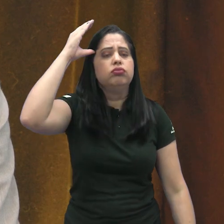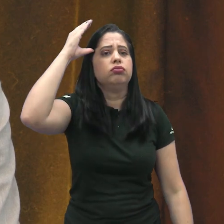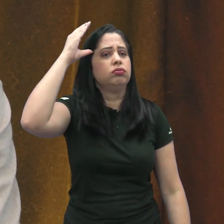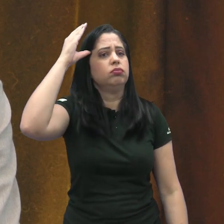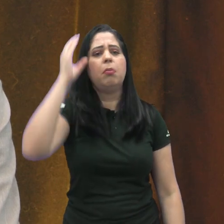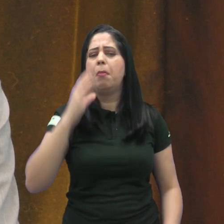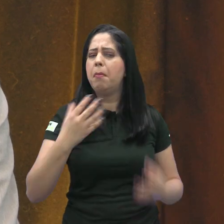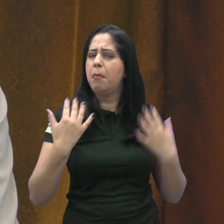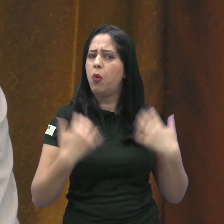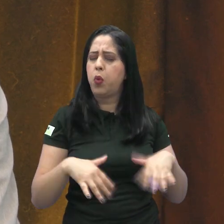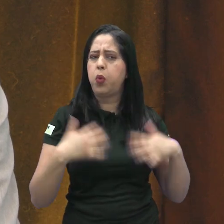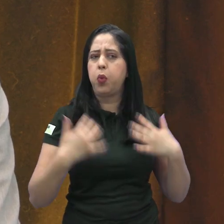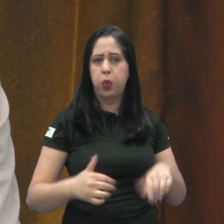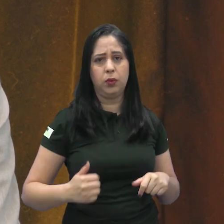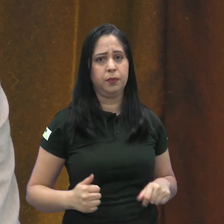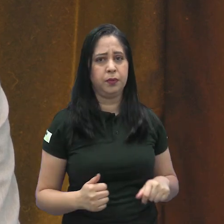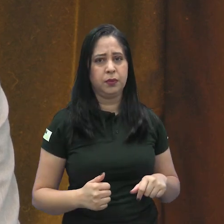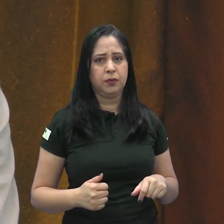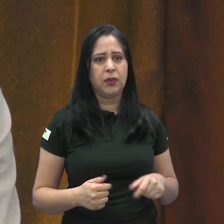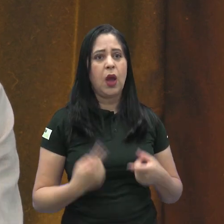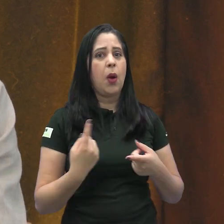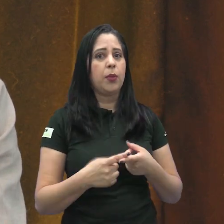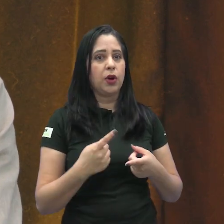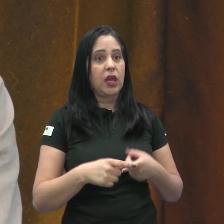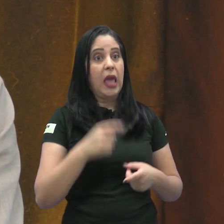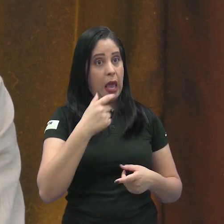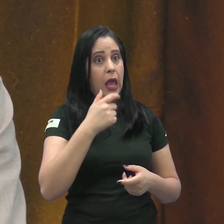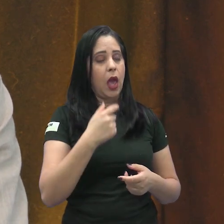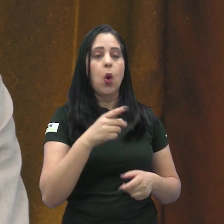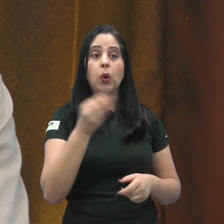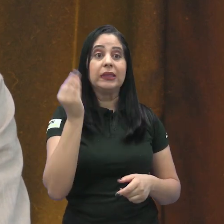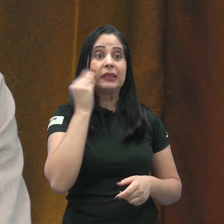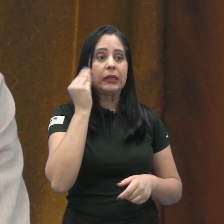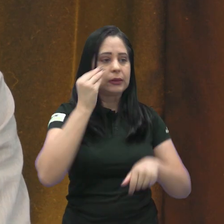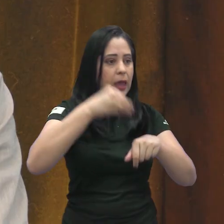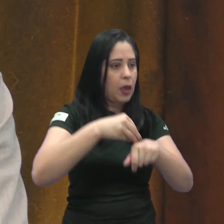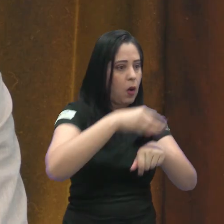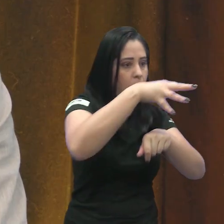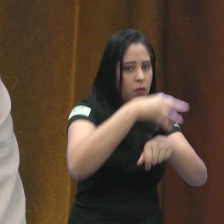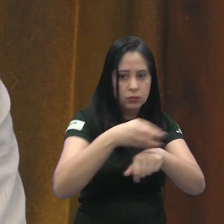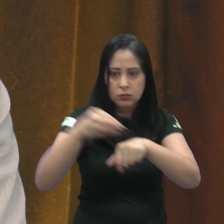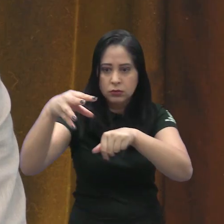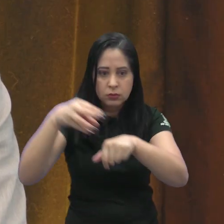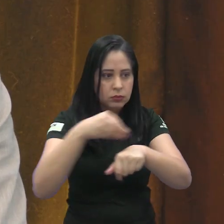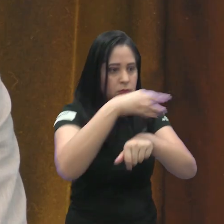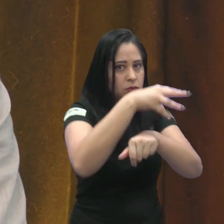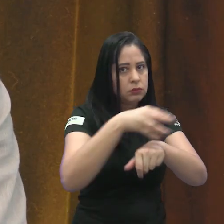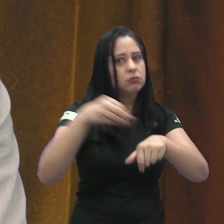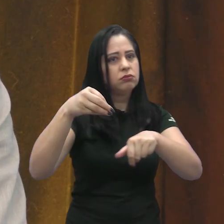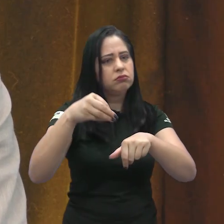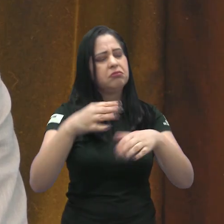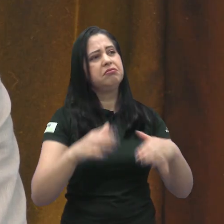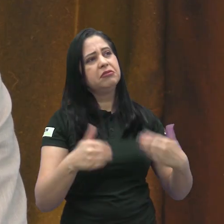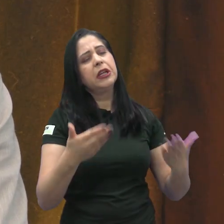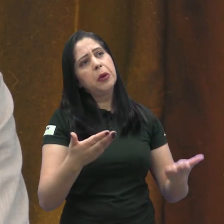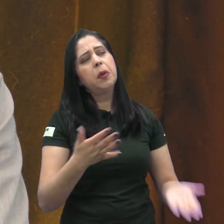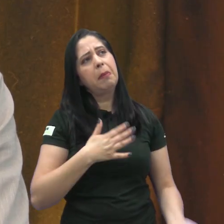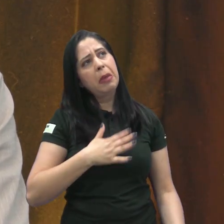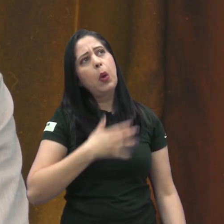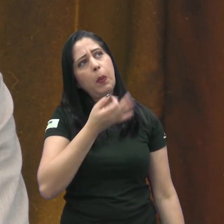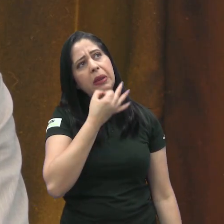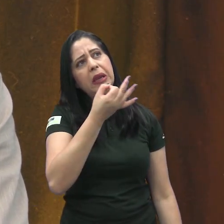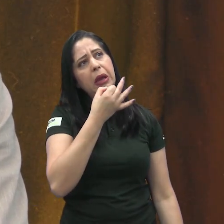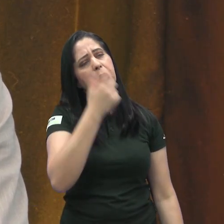com conflitos, a tentar conciliar, ser um conciliador mesmo. Eu acho que eu fiz um bom